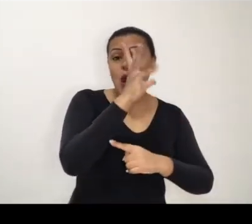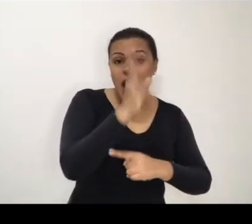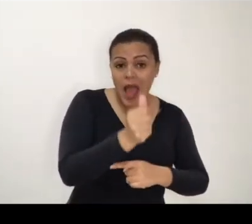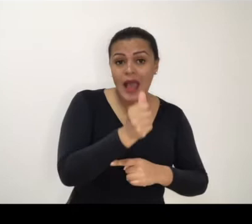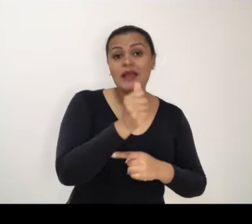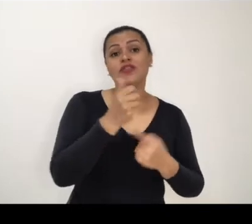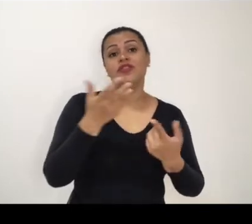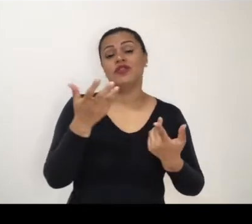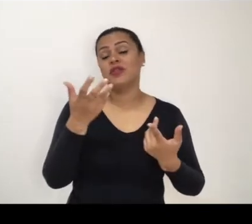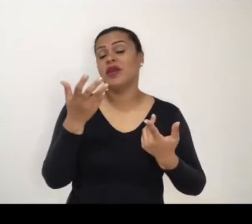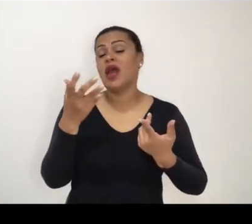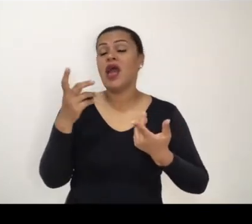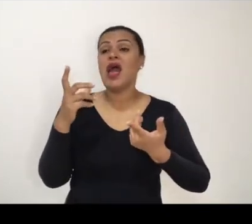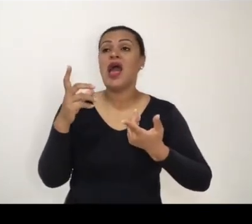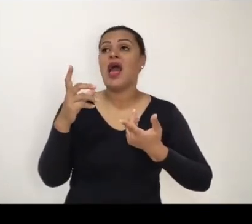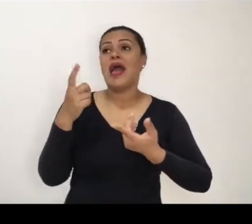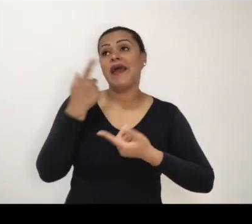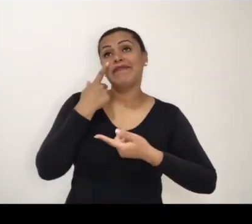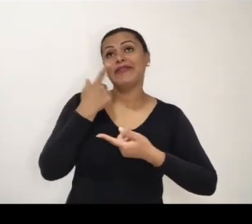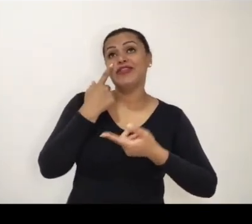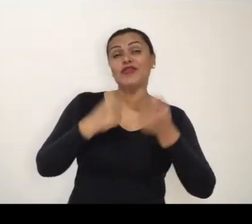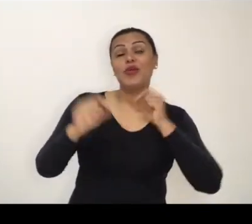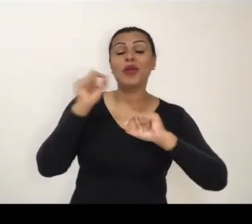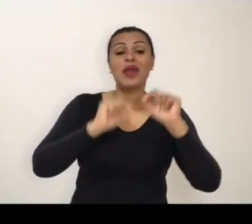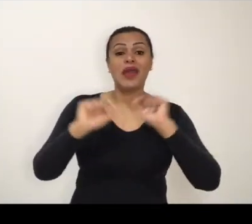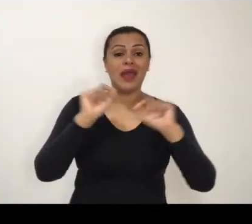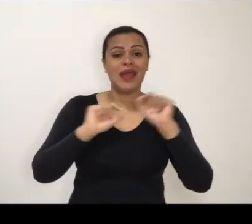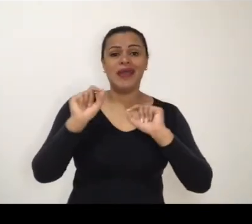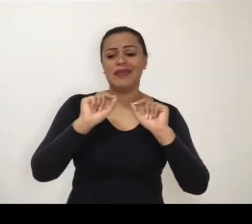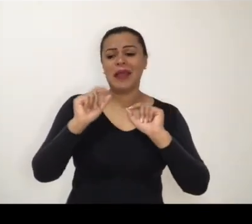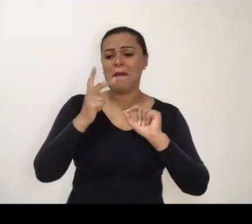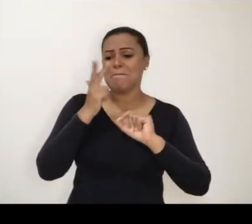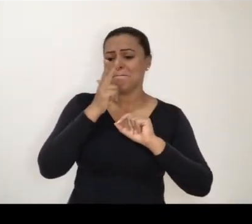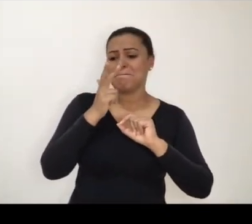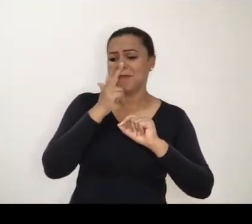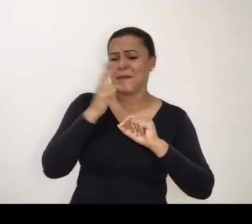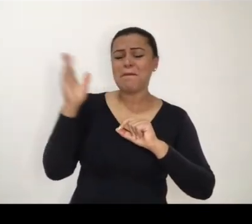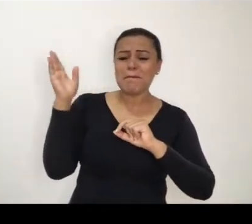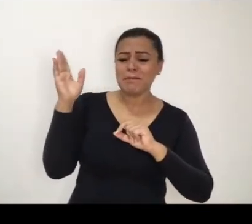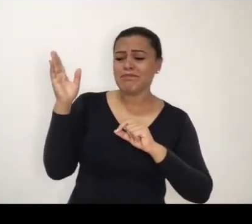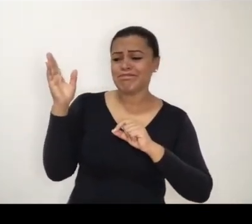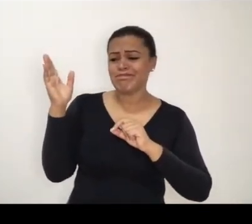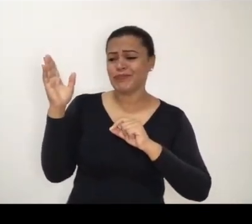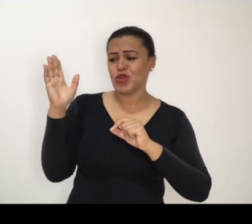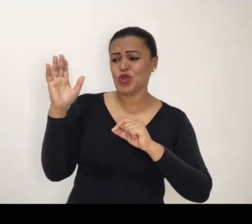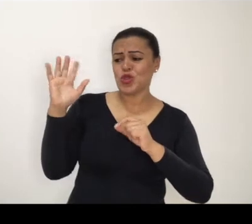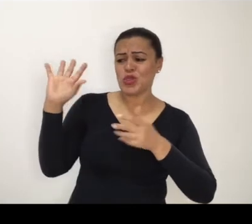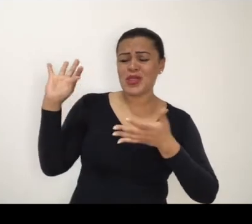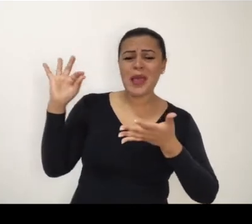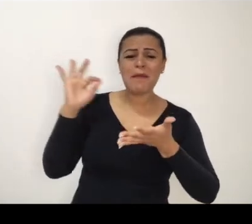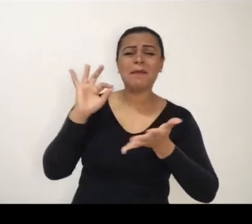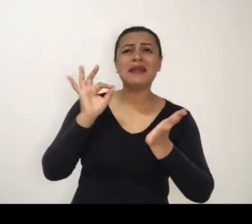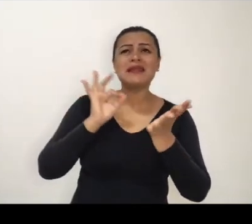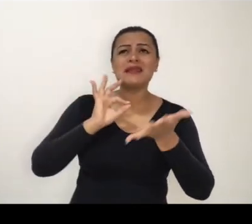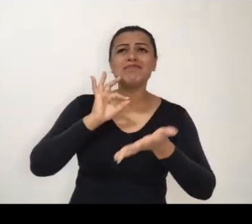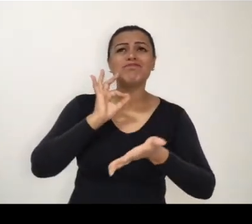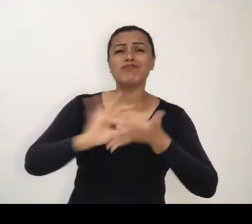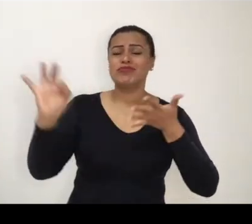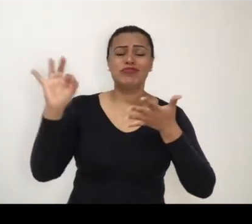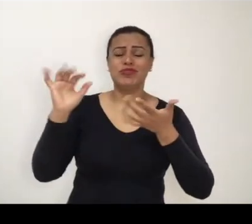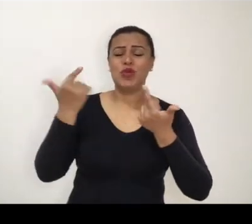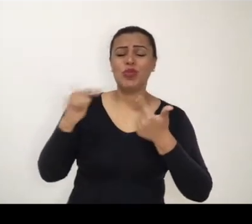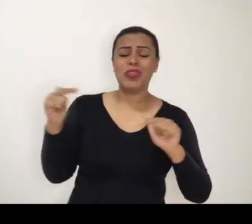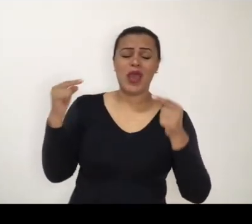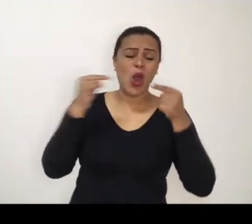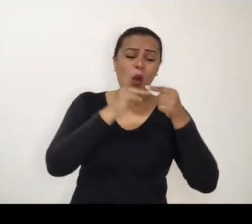E cavando um espaço bastante ostensivo, né? Eu fico muito pensando em outras perguntas, né? Como